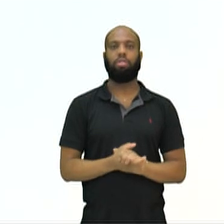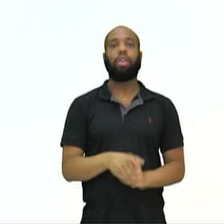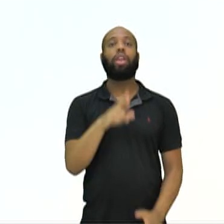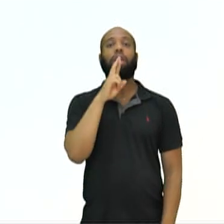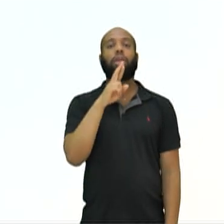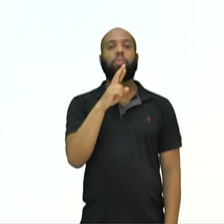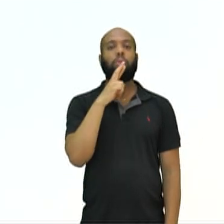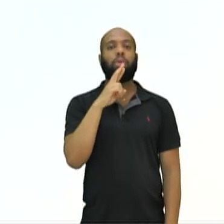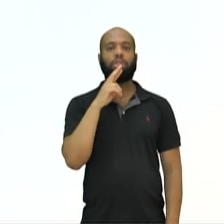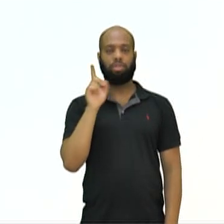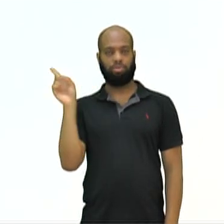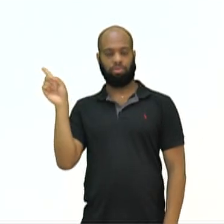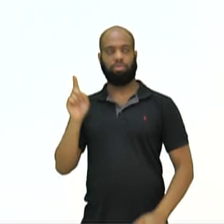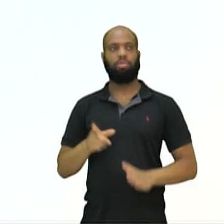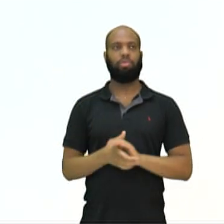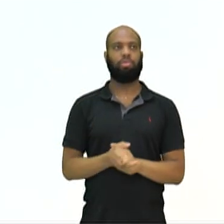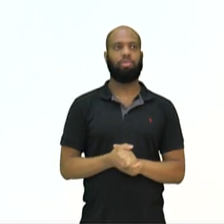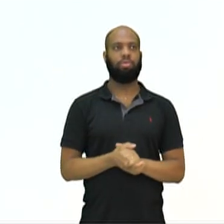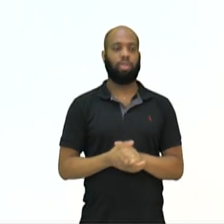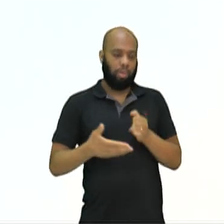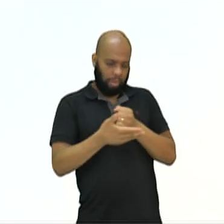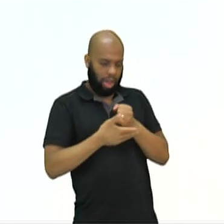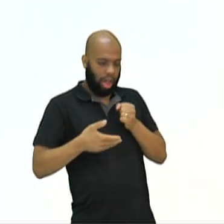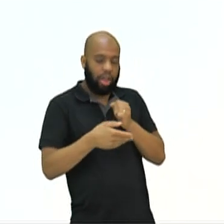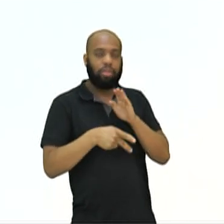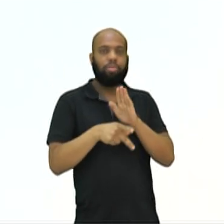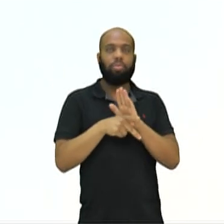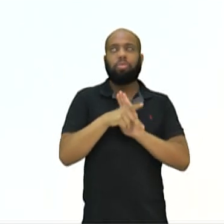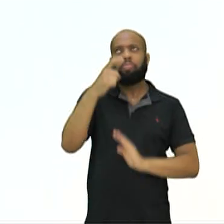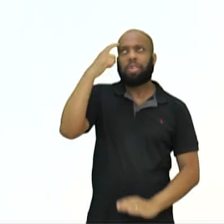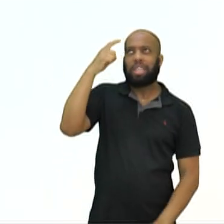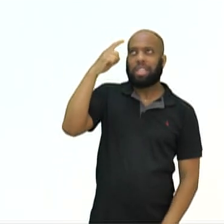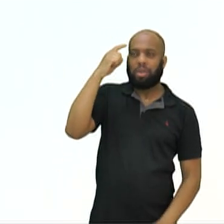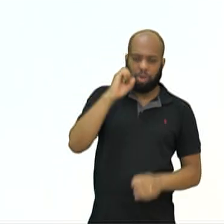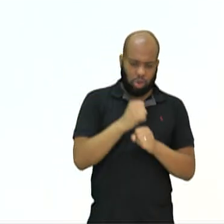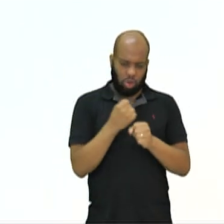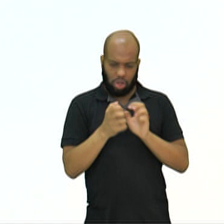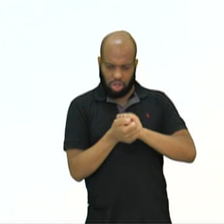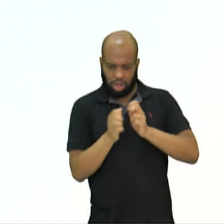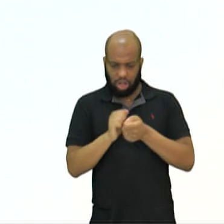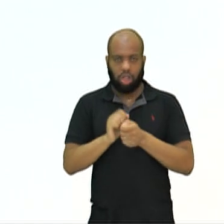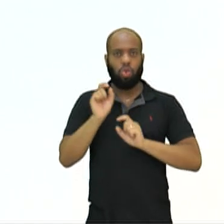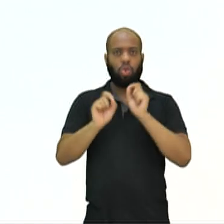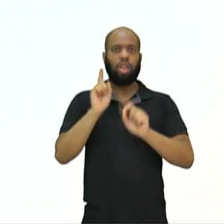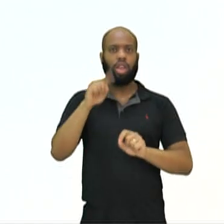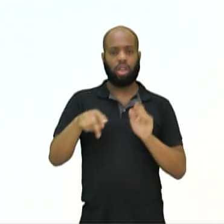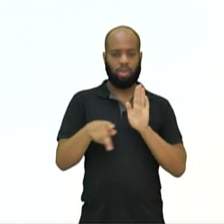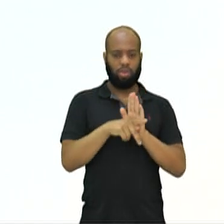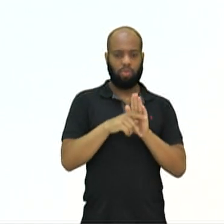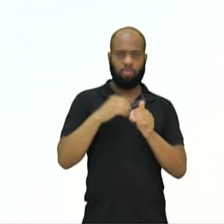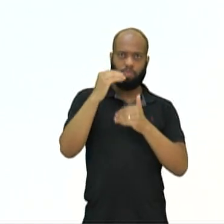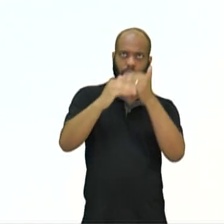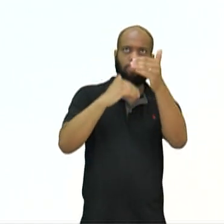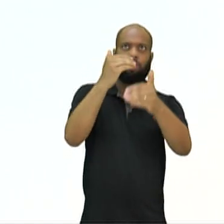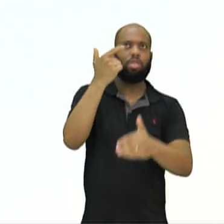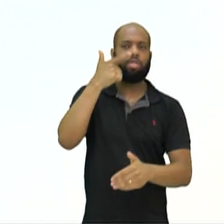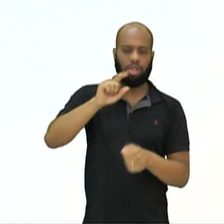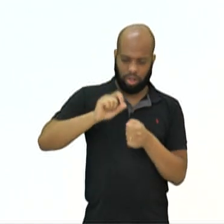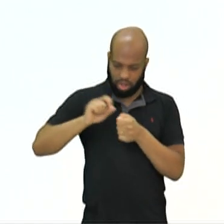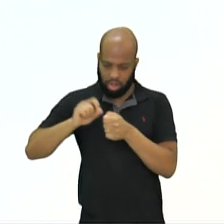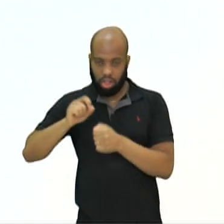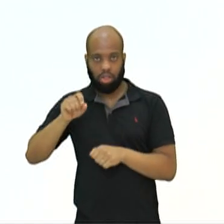Resposta da questão A. A base do pensamento construtivista consiste em considerar que há uma construção do conhecimento. Uma